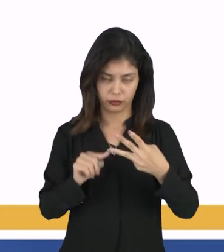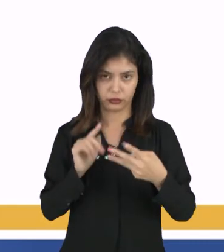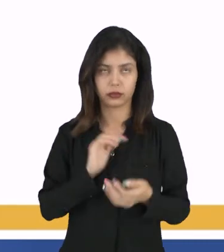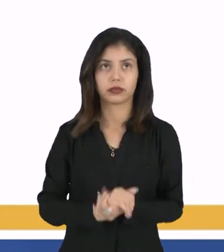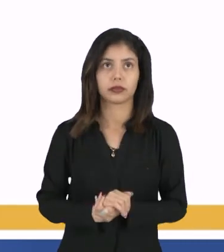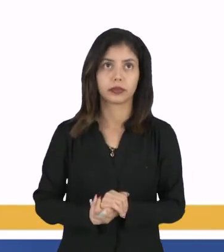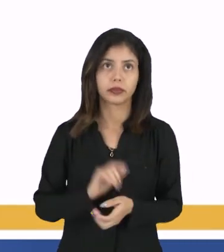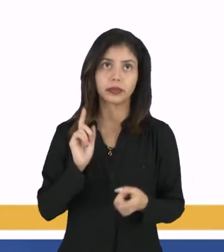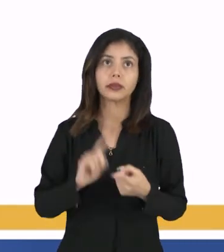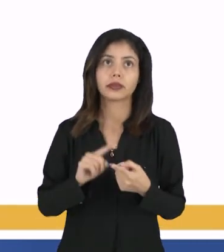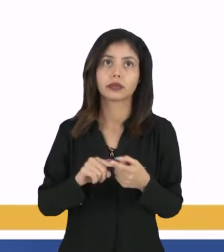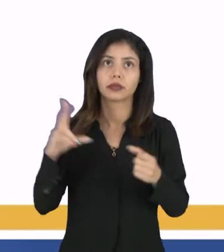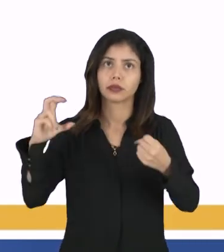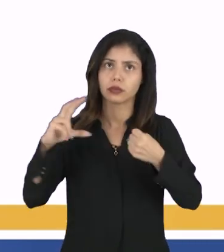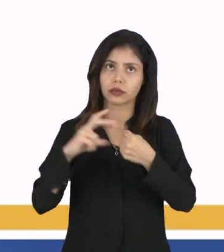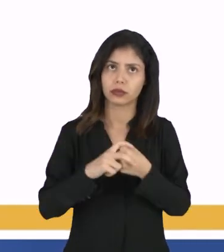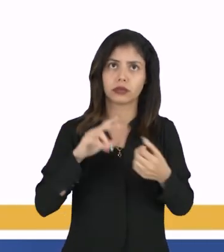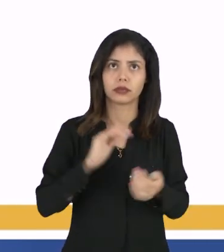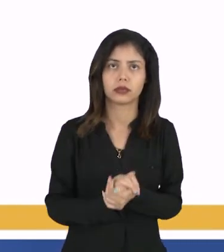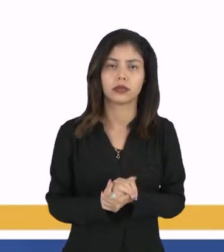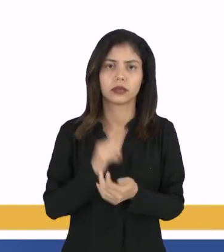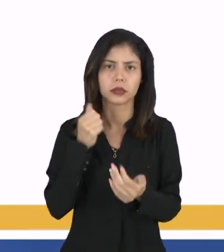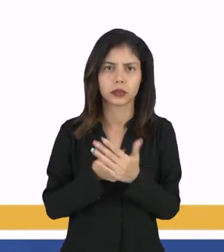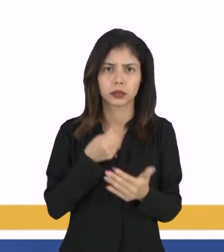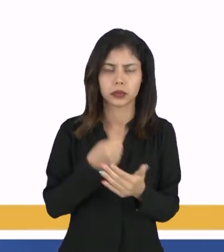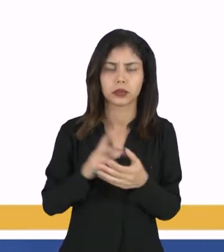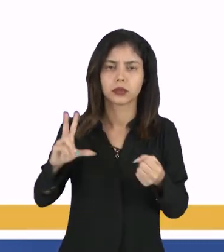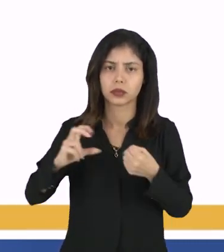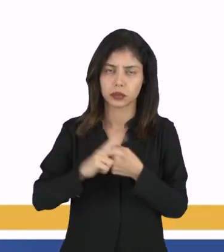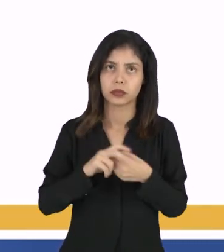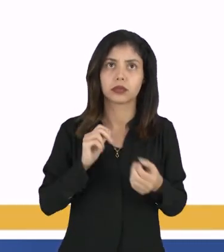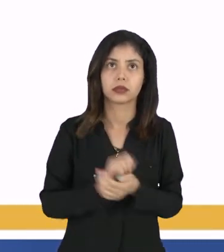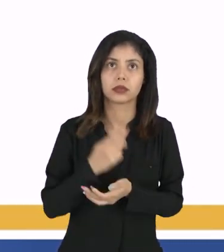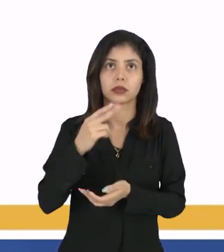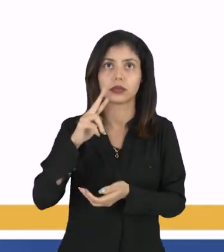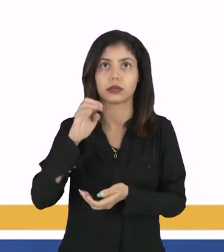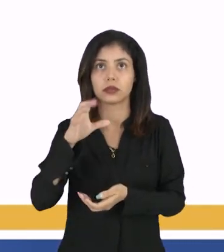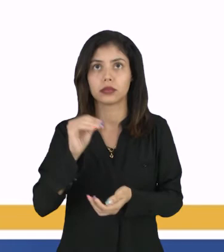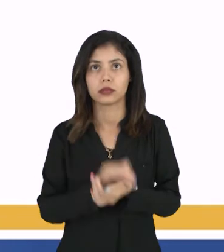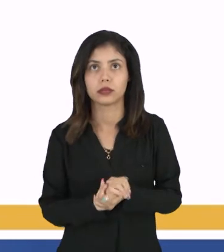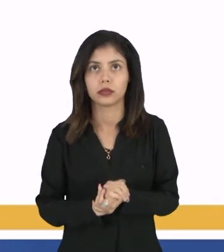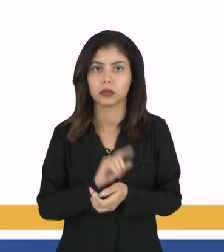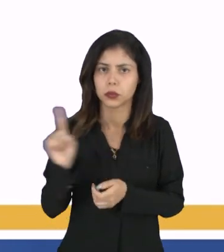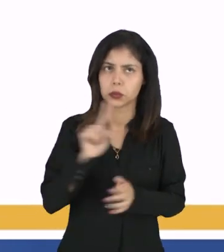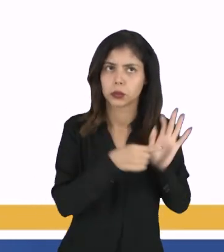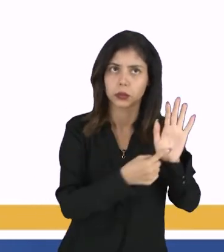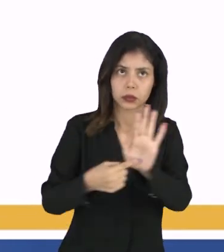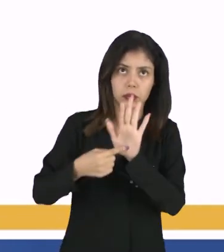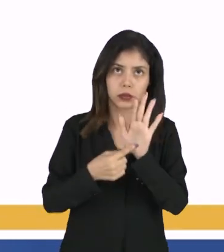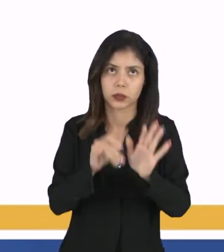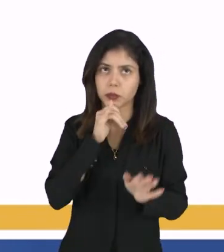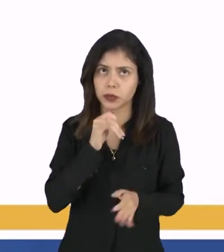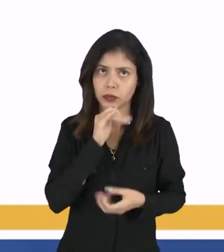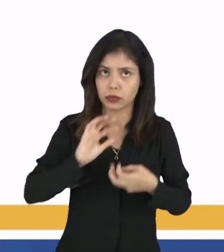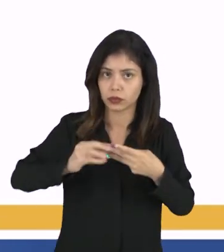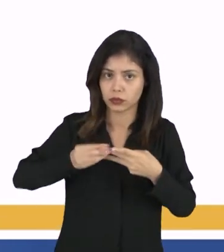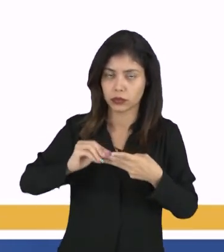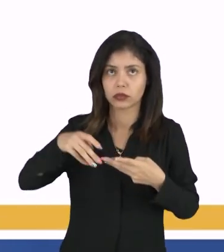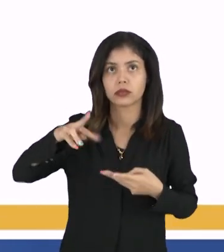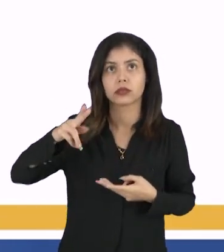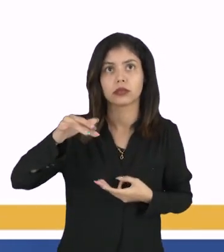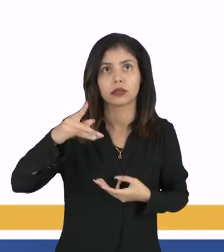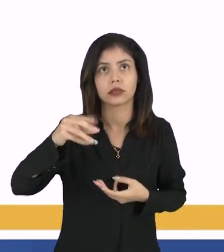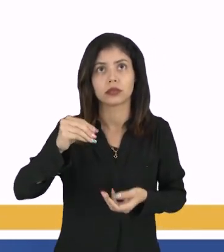questões. Vamos lá. Os vírus, questão número 1. Os vírus são organismos bastante peculiares, não apresentando, por